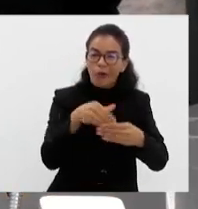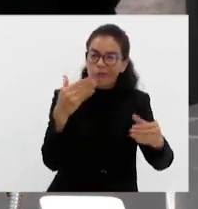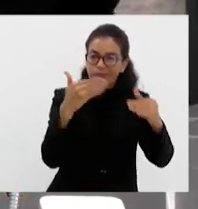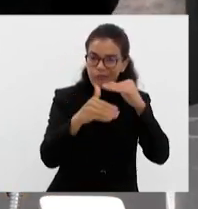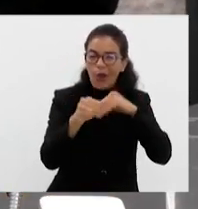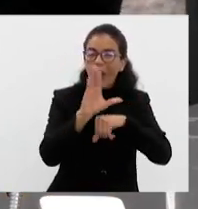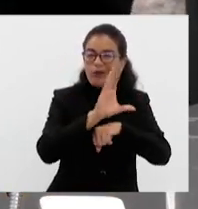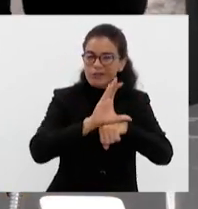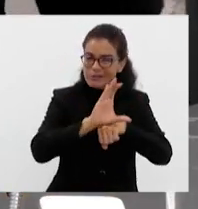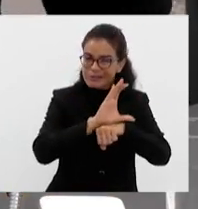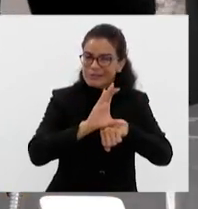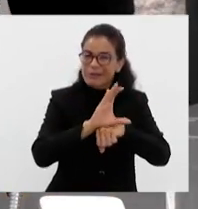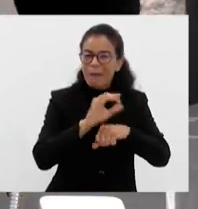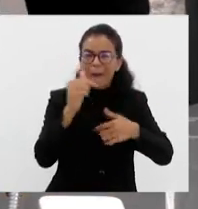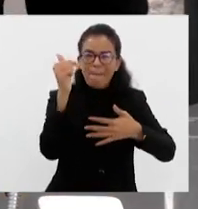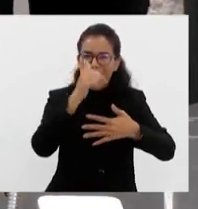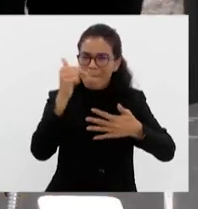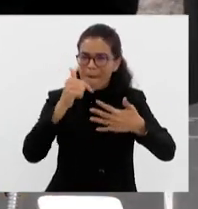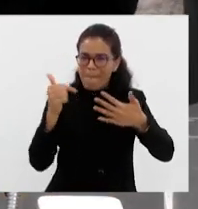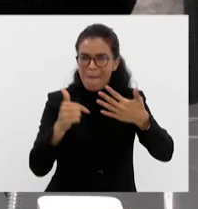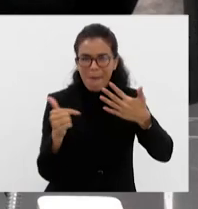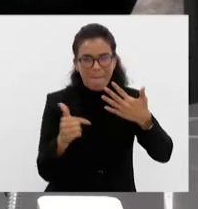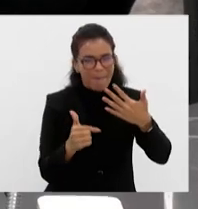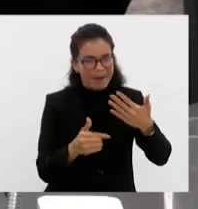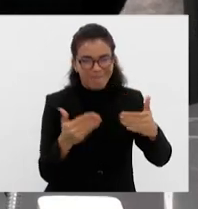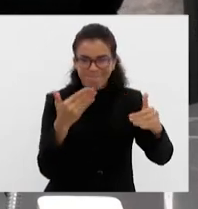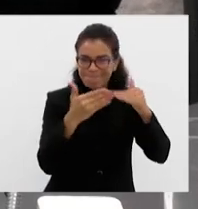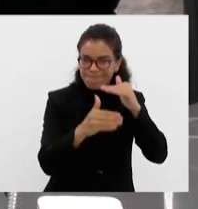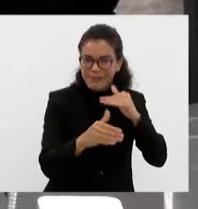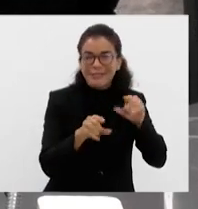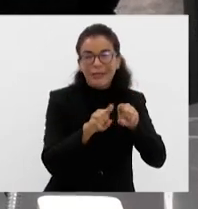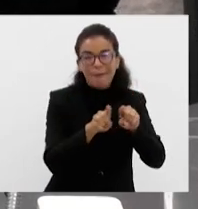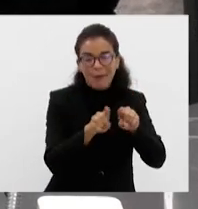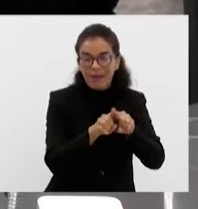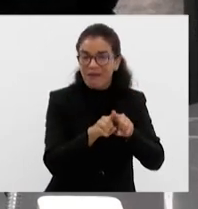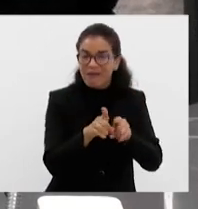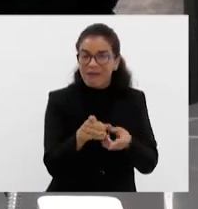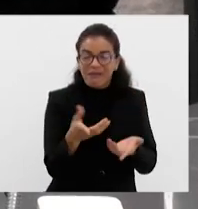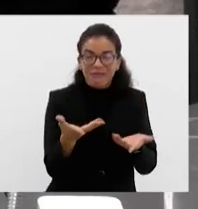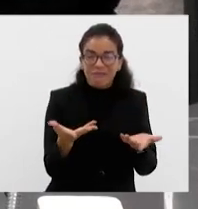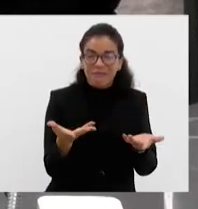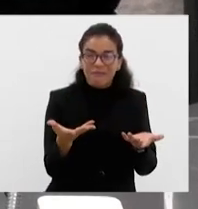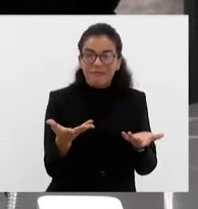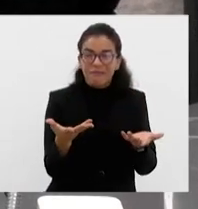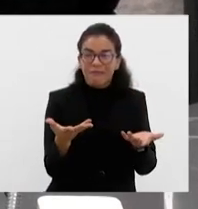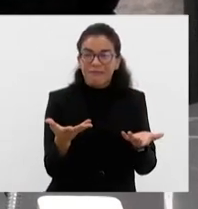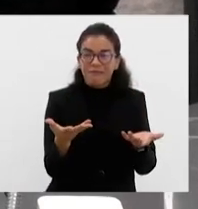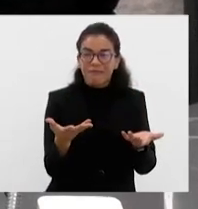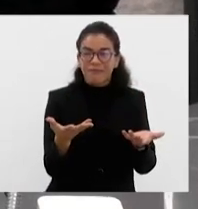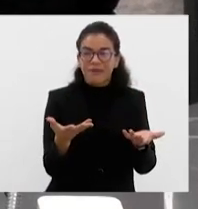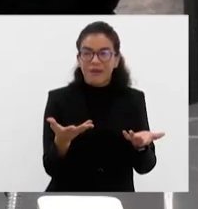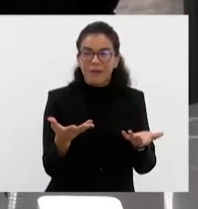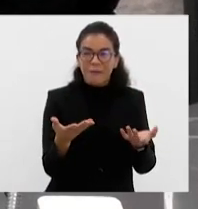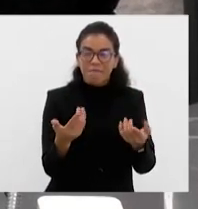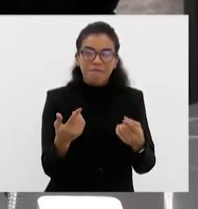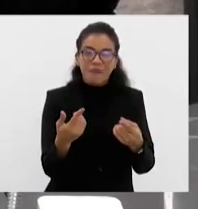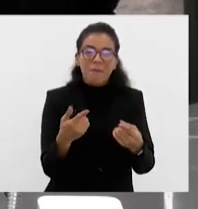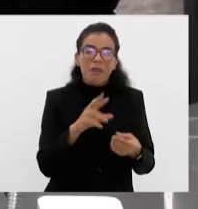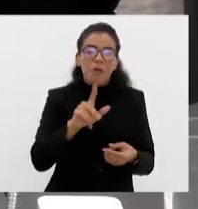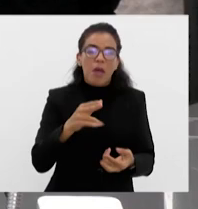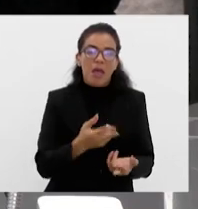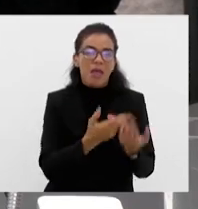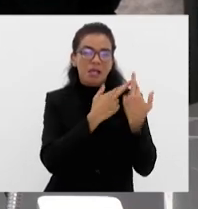inconstitucionalidade da matéria, por N motivos, inclusive o principal deles adentrando a nossa invasão de